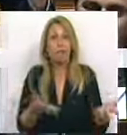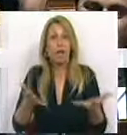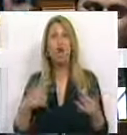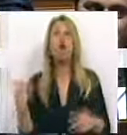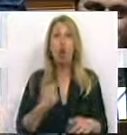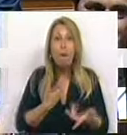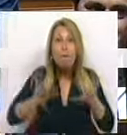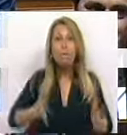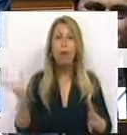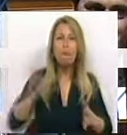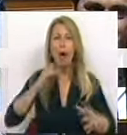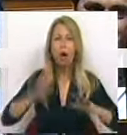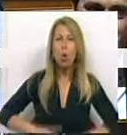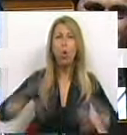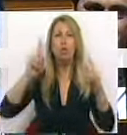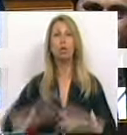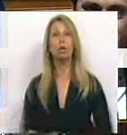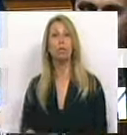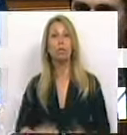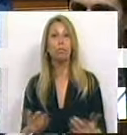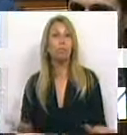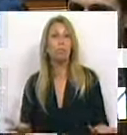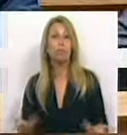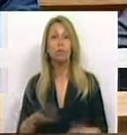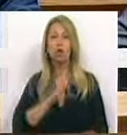ser. Senhor Primeiro-Ministro, de facto,